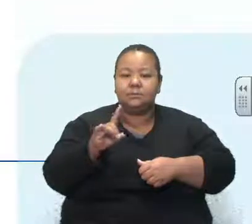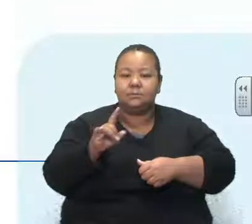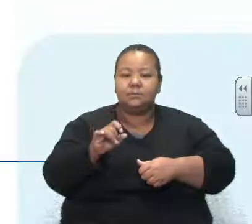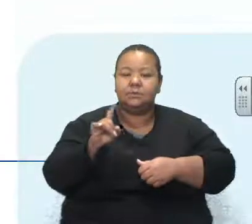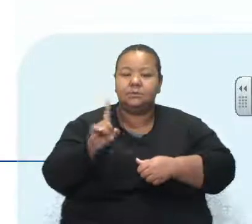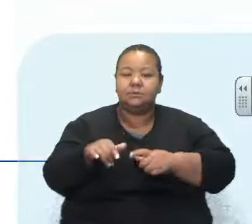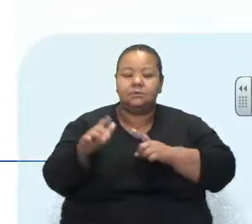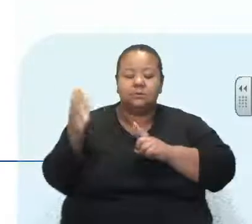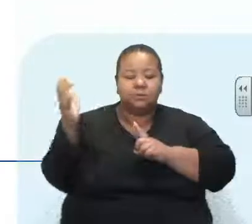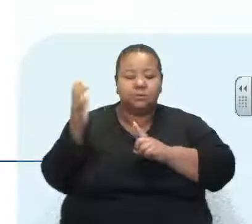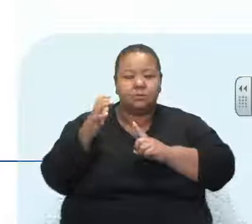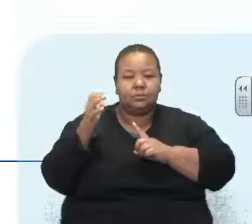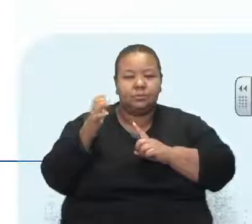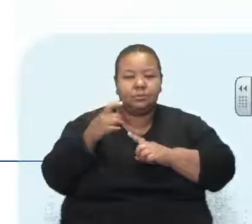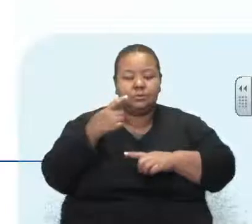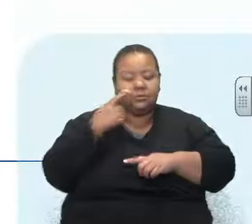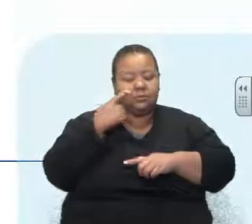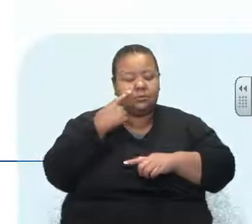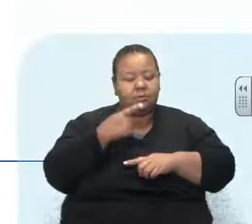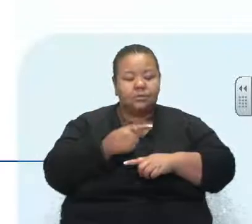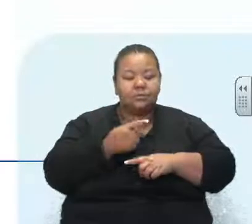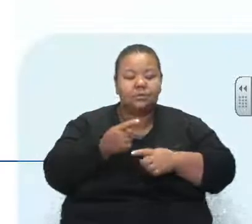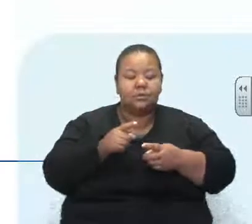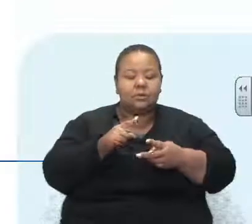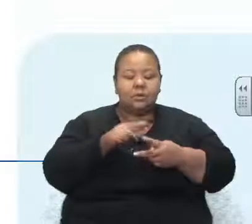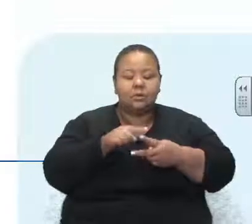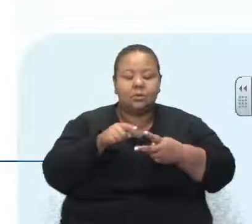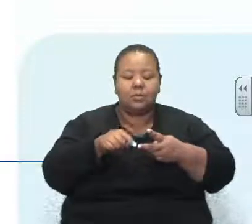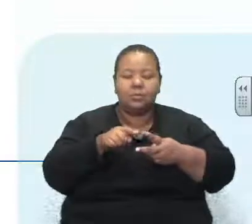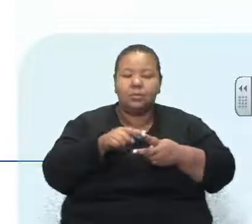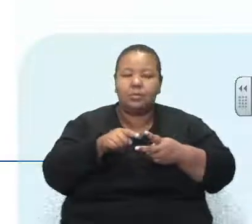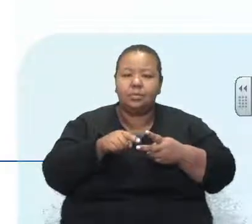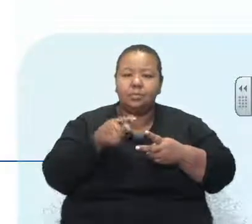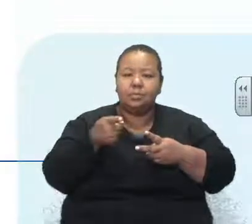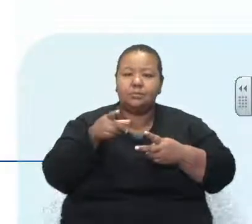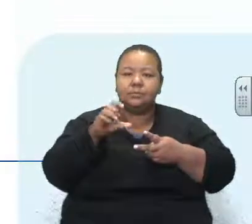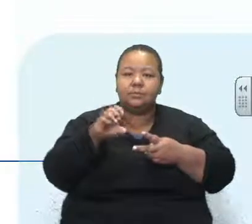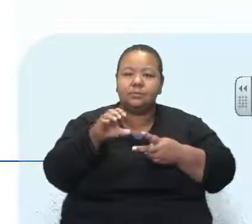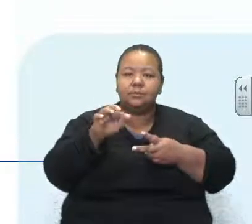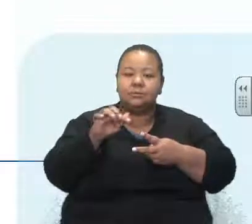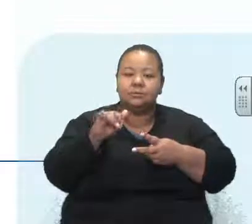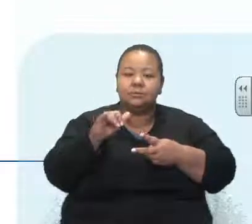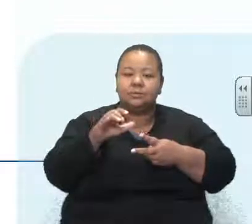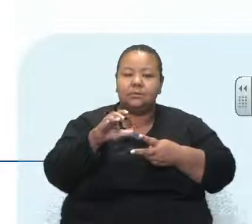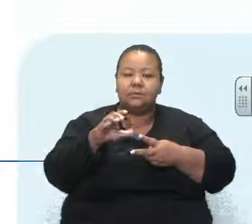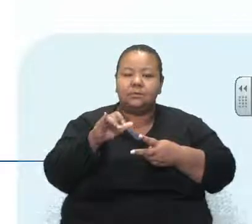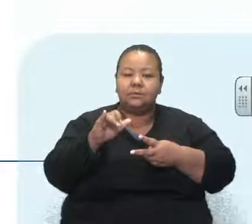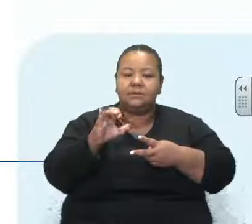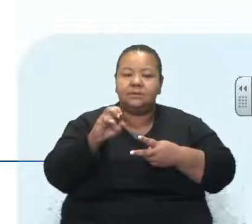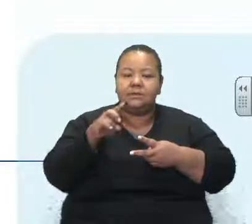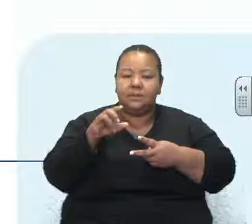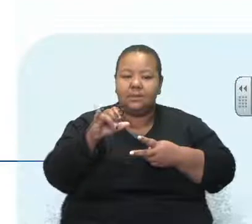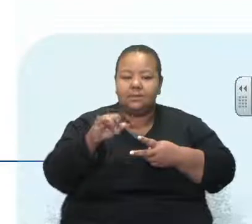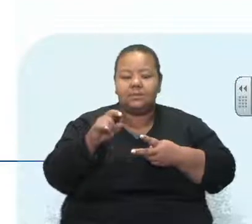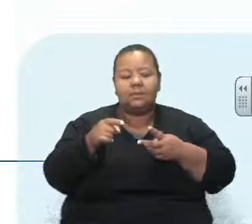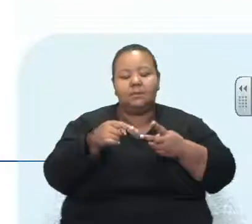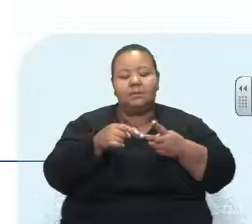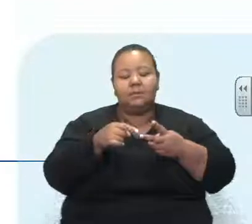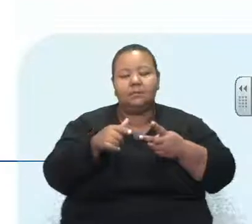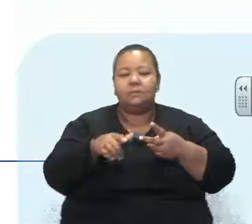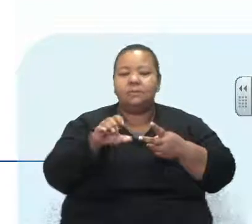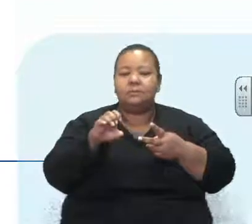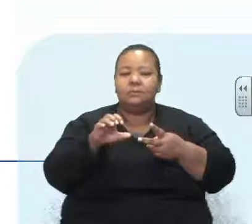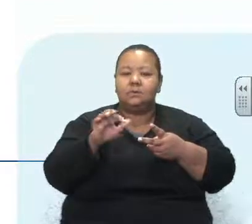vão medir tanto a eficiência quanto a eficácia. Então, eles não vão fazer somente a coisa certa, mas vão fazer da